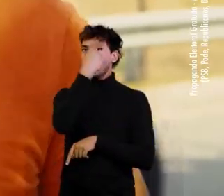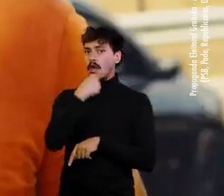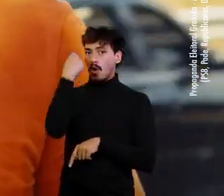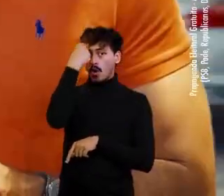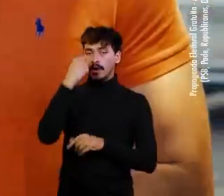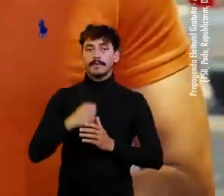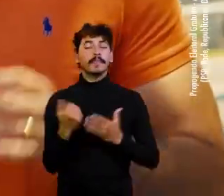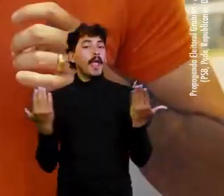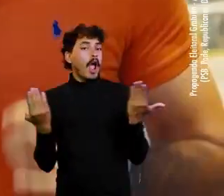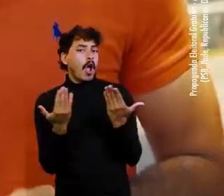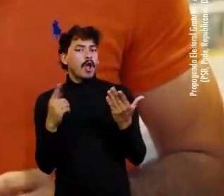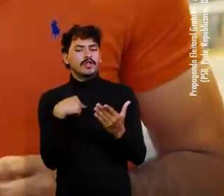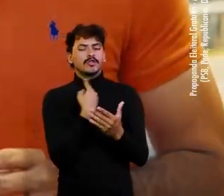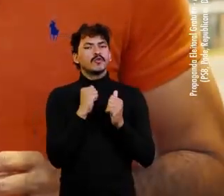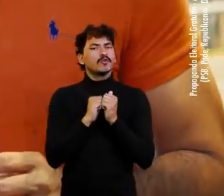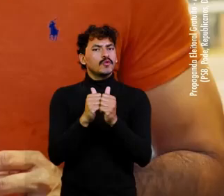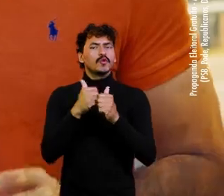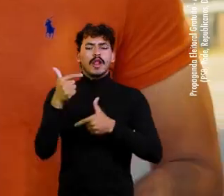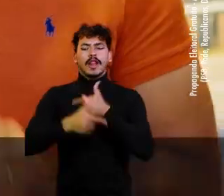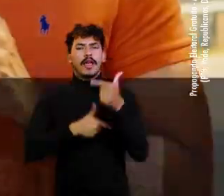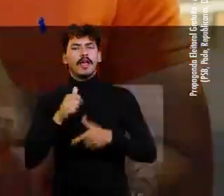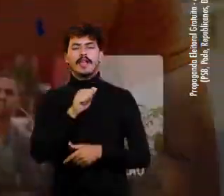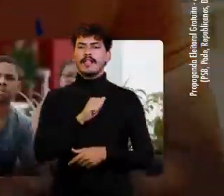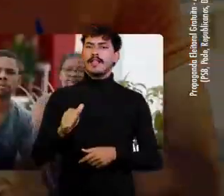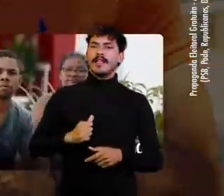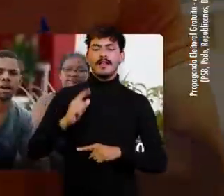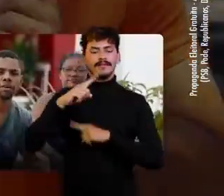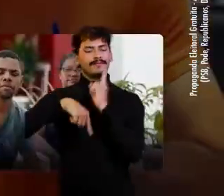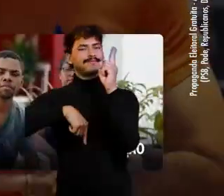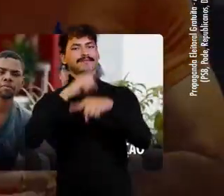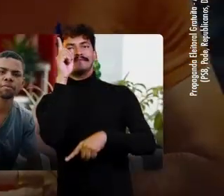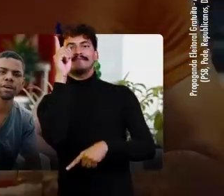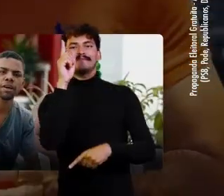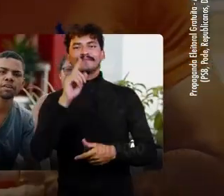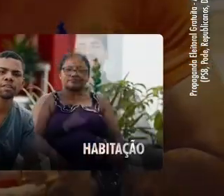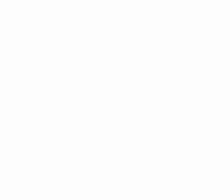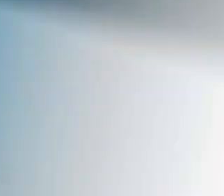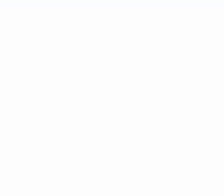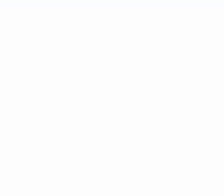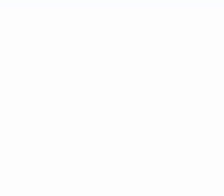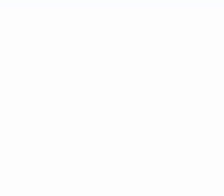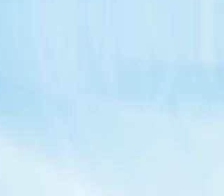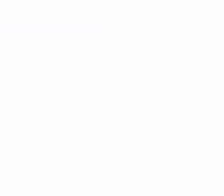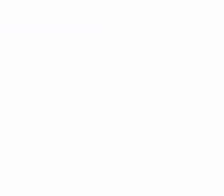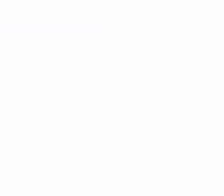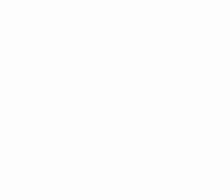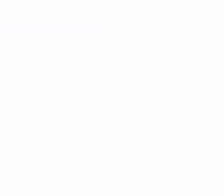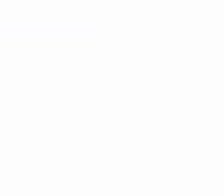40 Horas. Agora vamos juntos trabalhar para a Ananindeua continuar avançando.